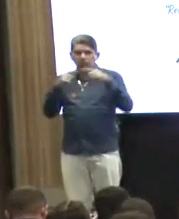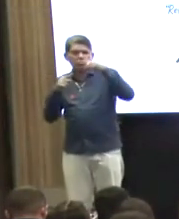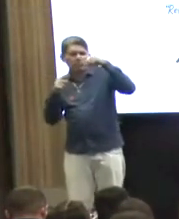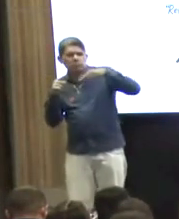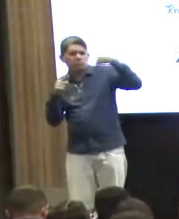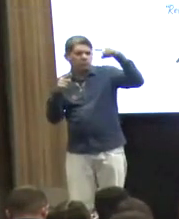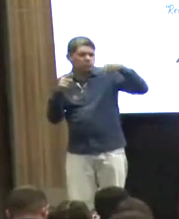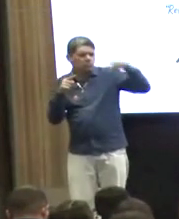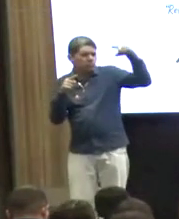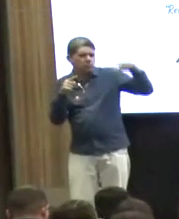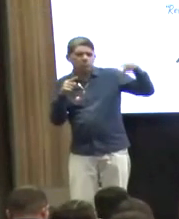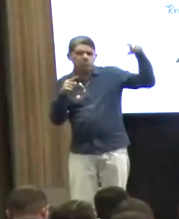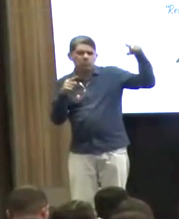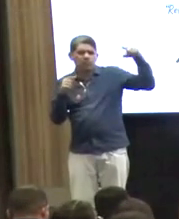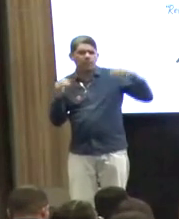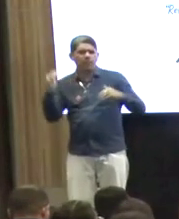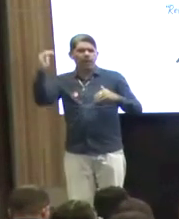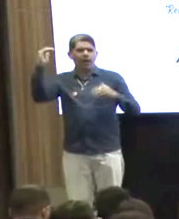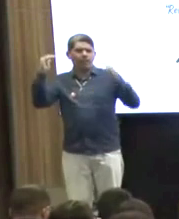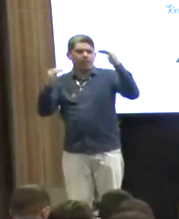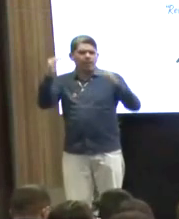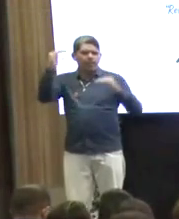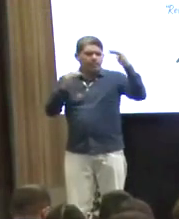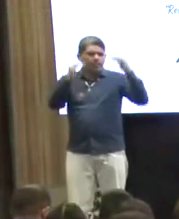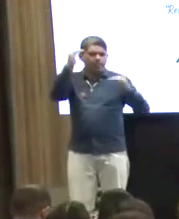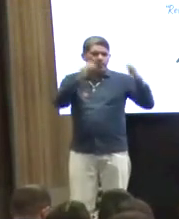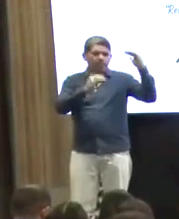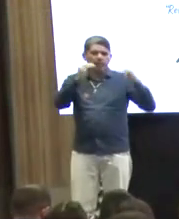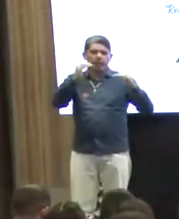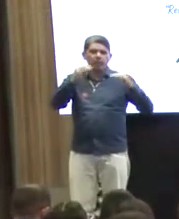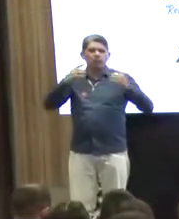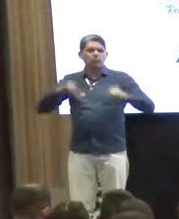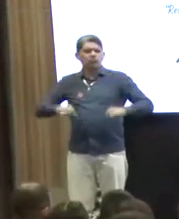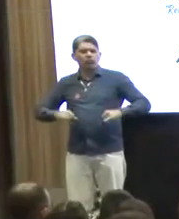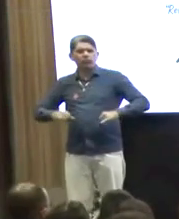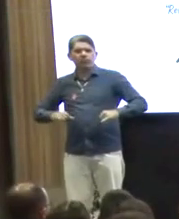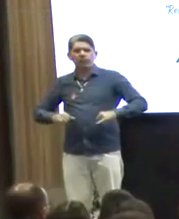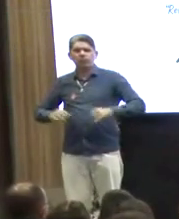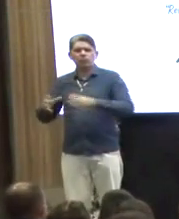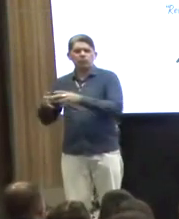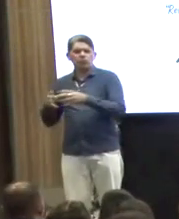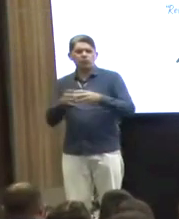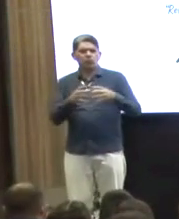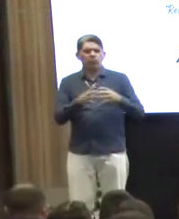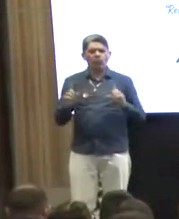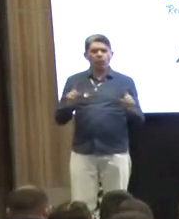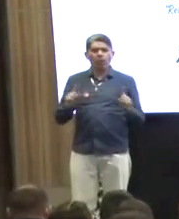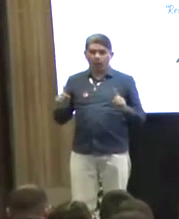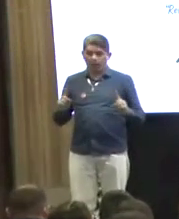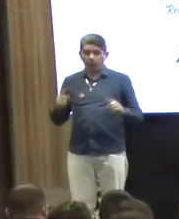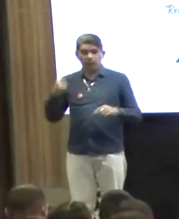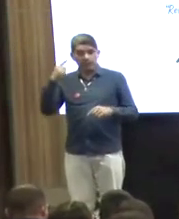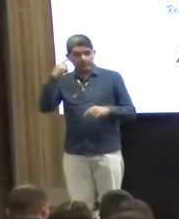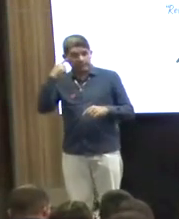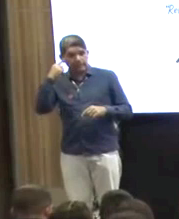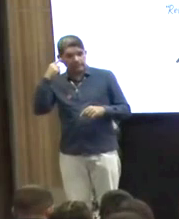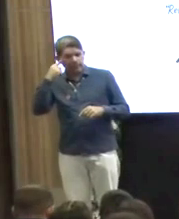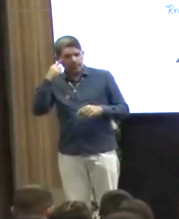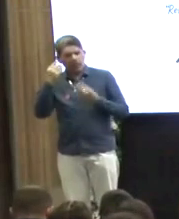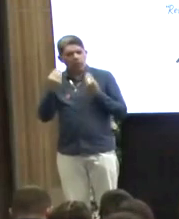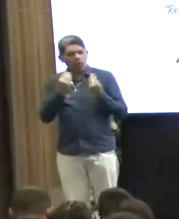sofre menos? Estão me acompanhando, gente? O que eu quero dizer? Para entendermos o que é naturalização, em poucas palavras,